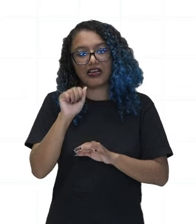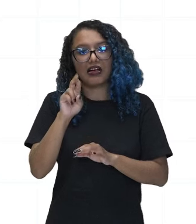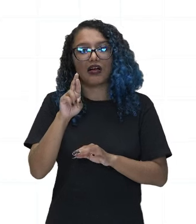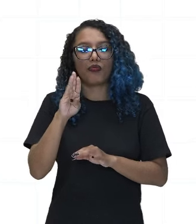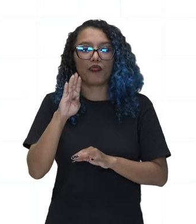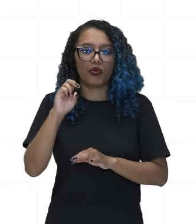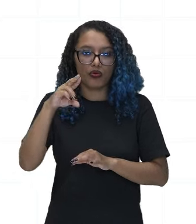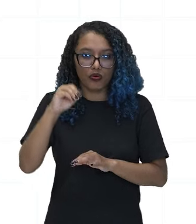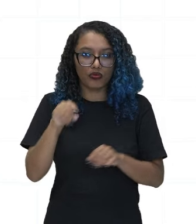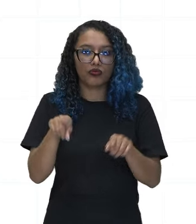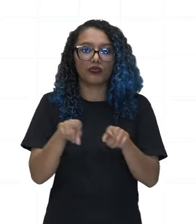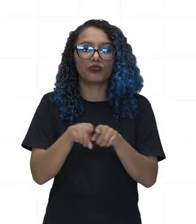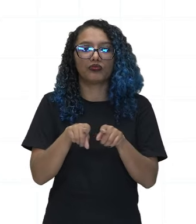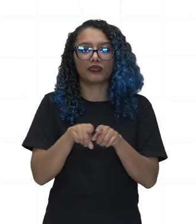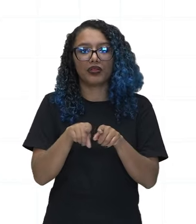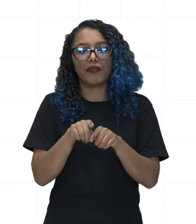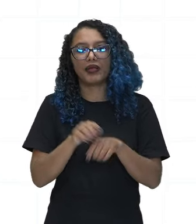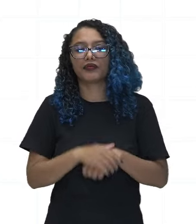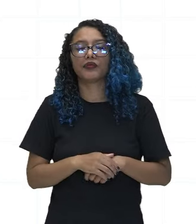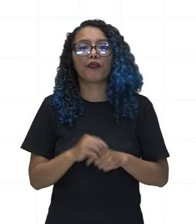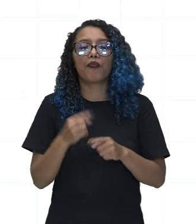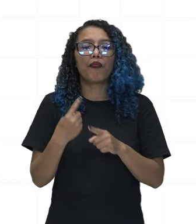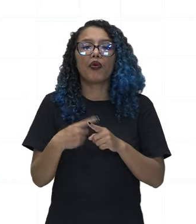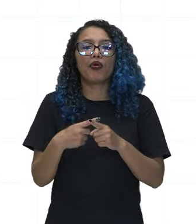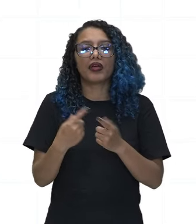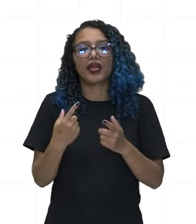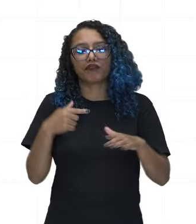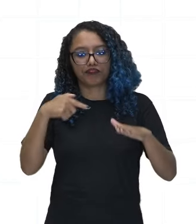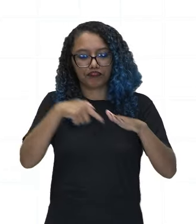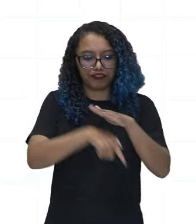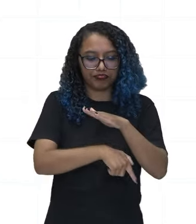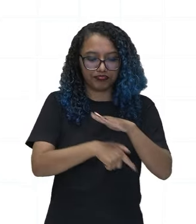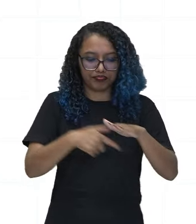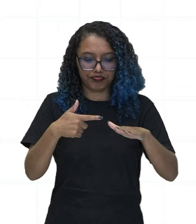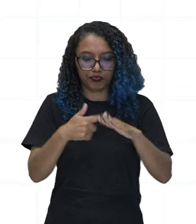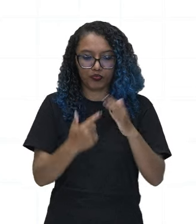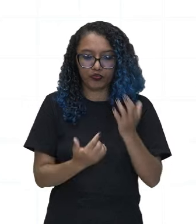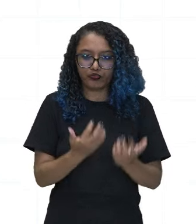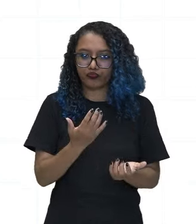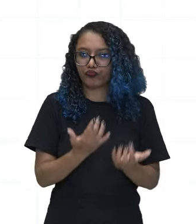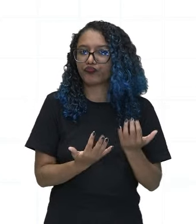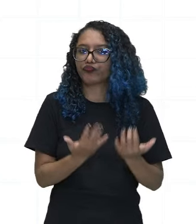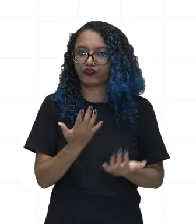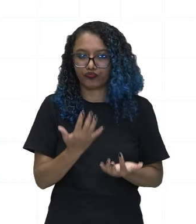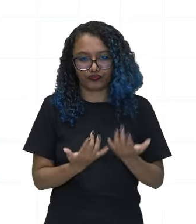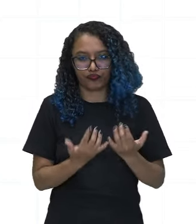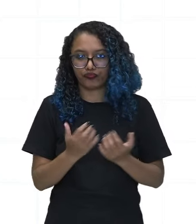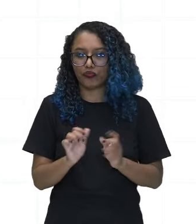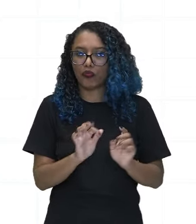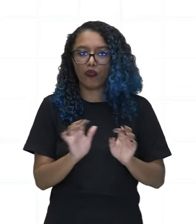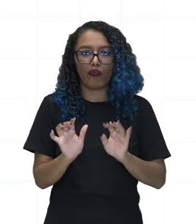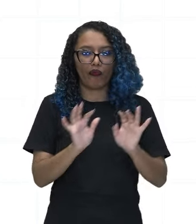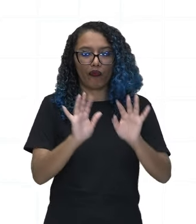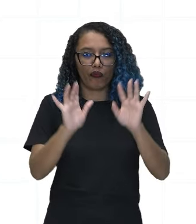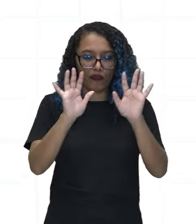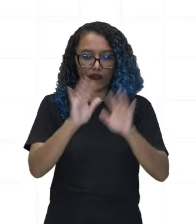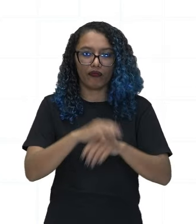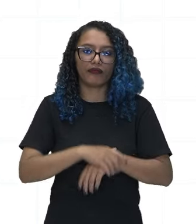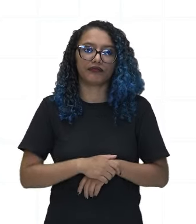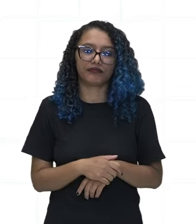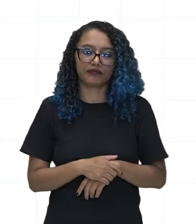queima de combustíveis fósseis. Então, o contexto, né, foi produzido a partir